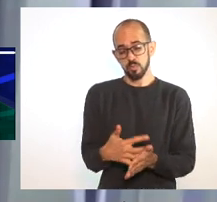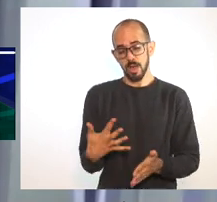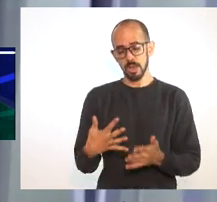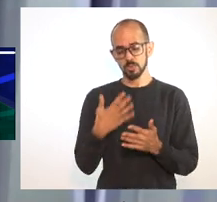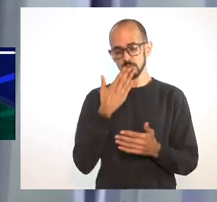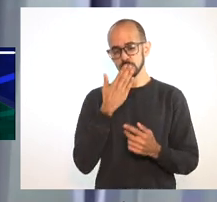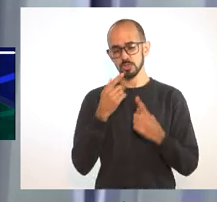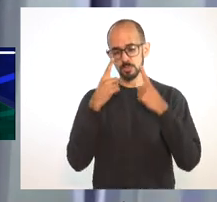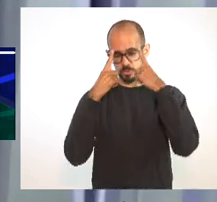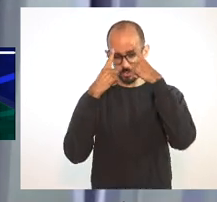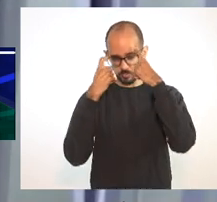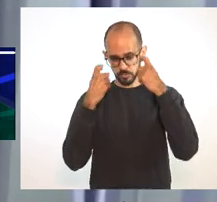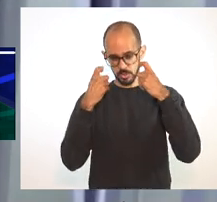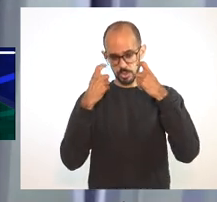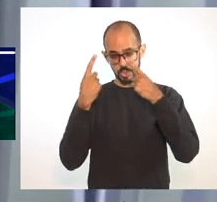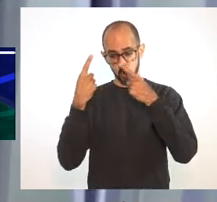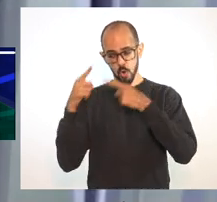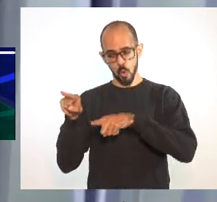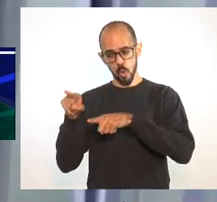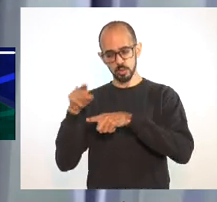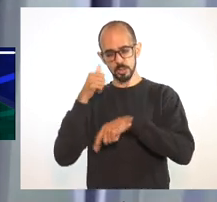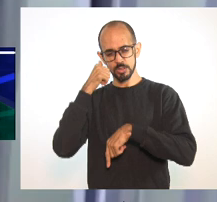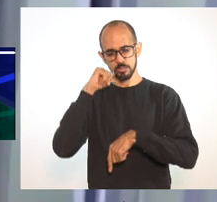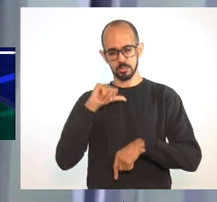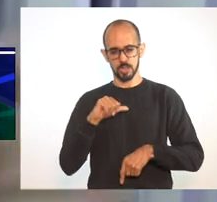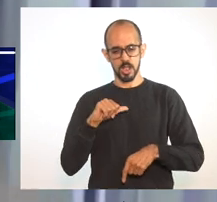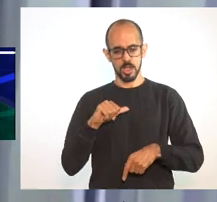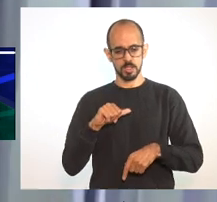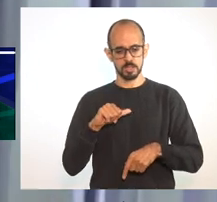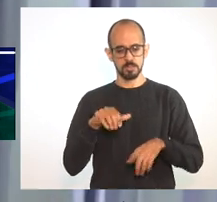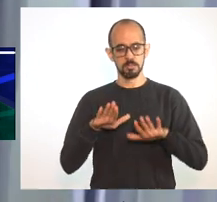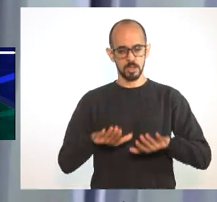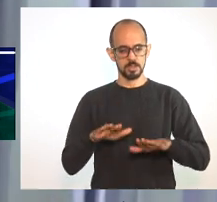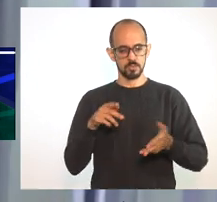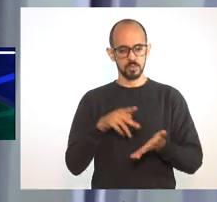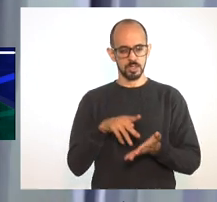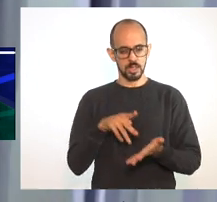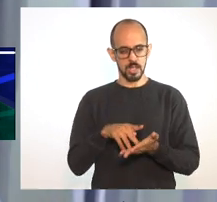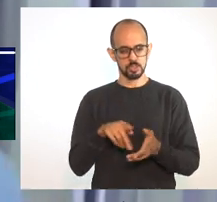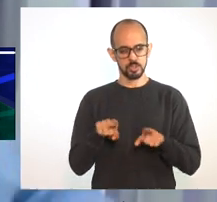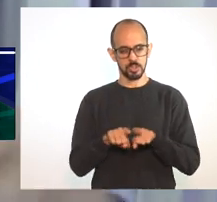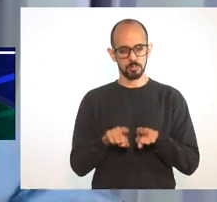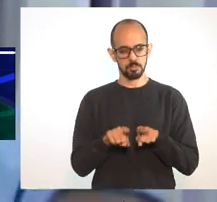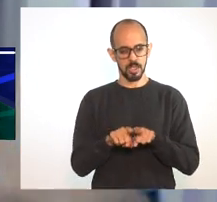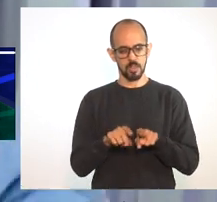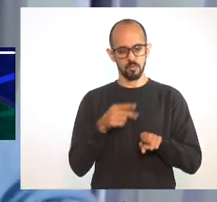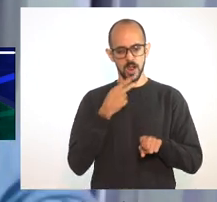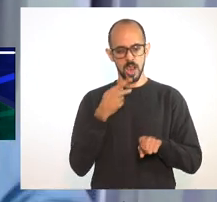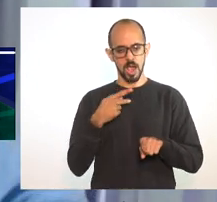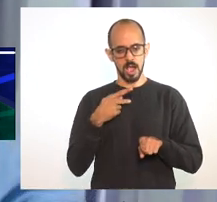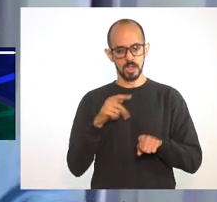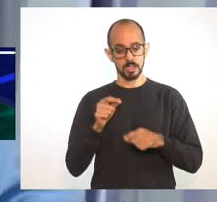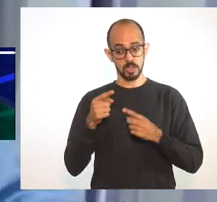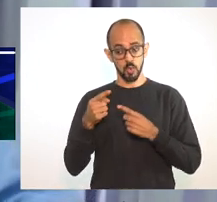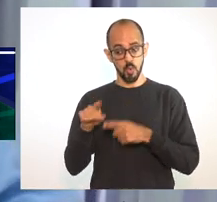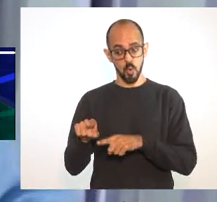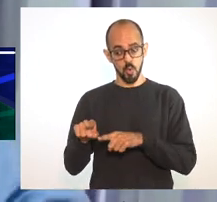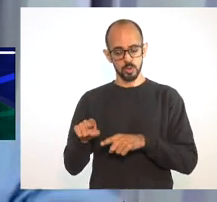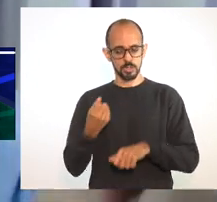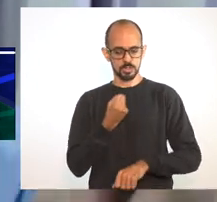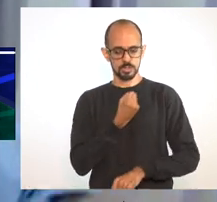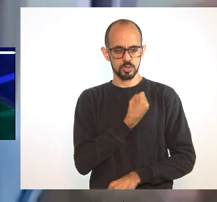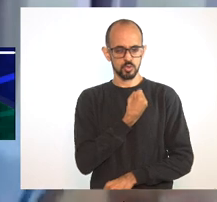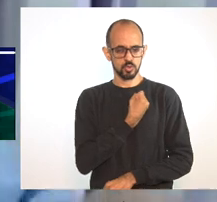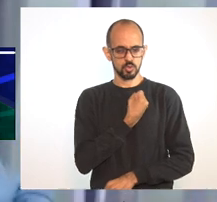violência praticadas contra as mulheres de modo geral. Mas é verdade, também é importante dizer, mesmo quando esses indicadores